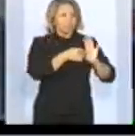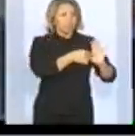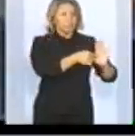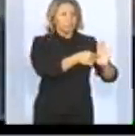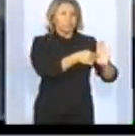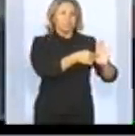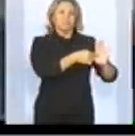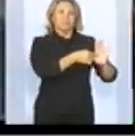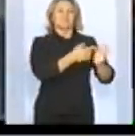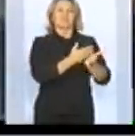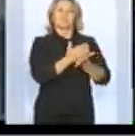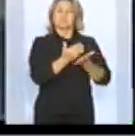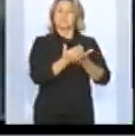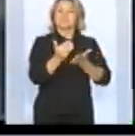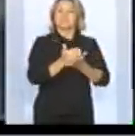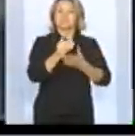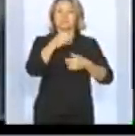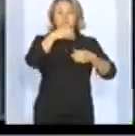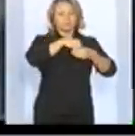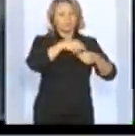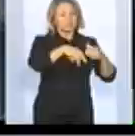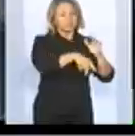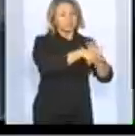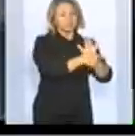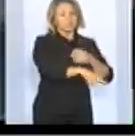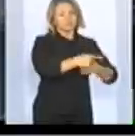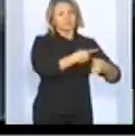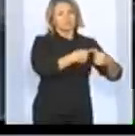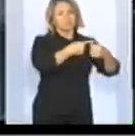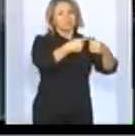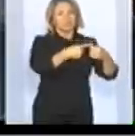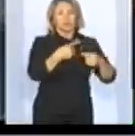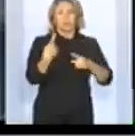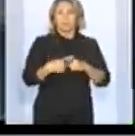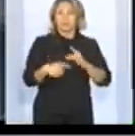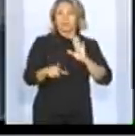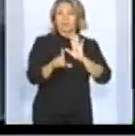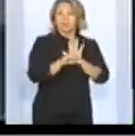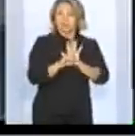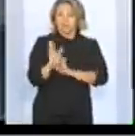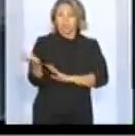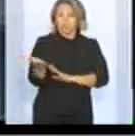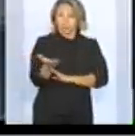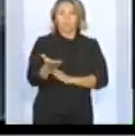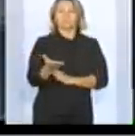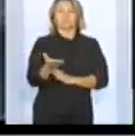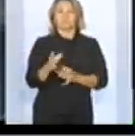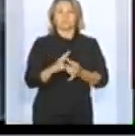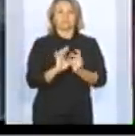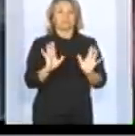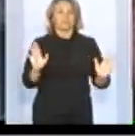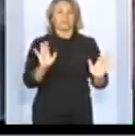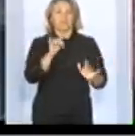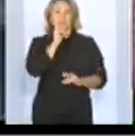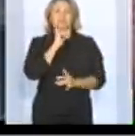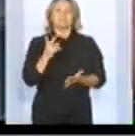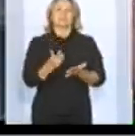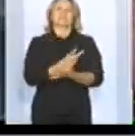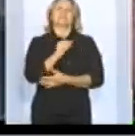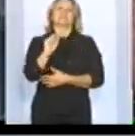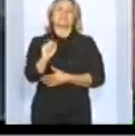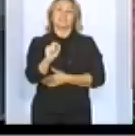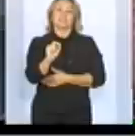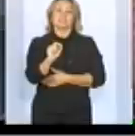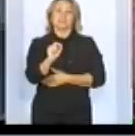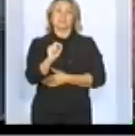é viável economicamente naquela cidade, porque a lei hoje permite isso. Então, o que acontece? Ele vai matar